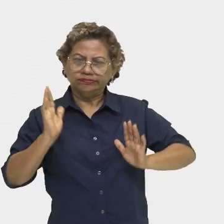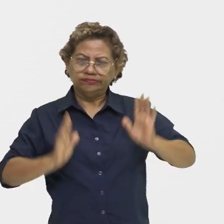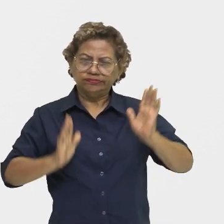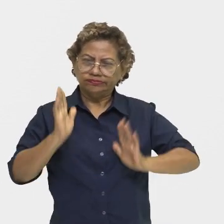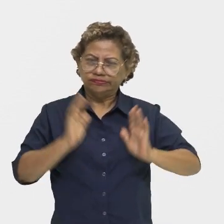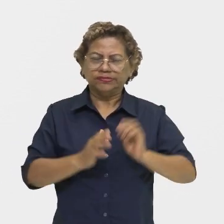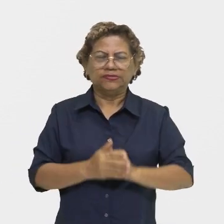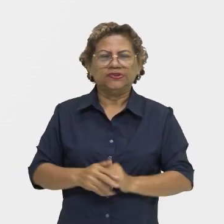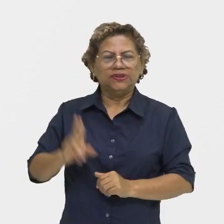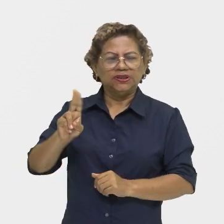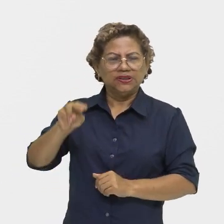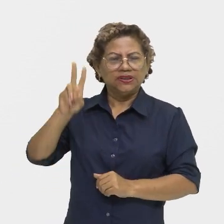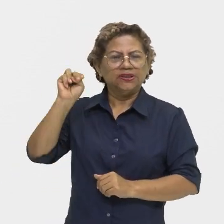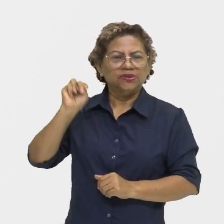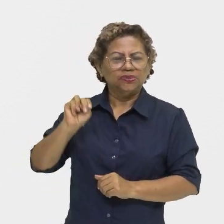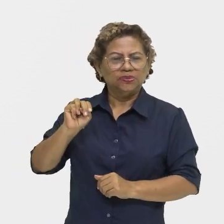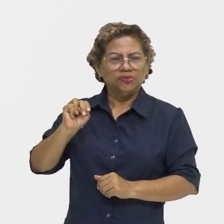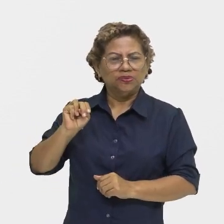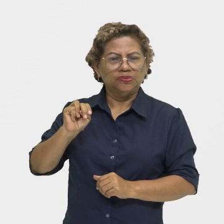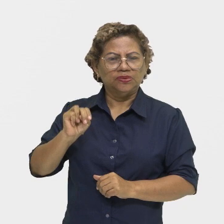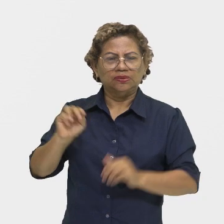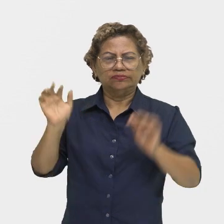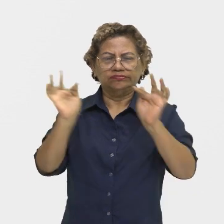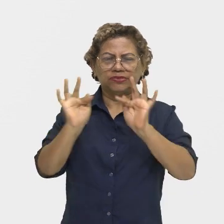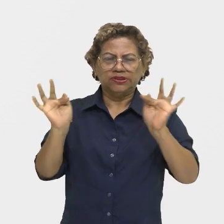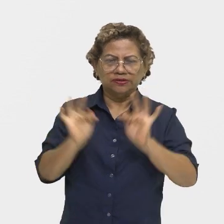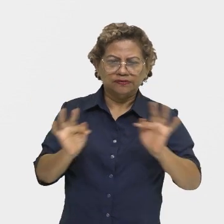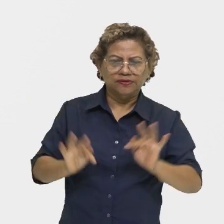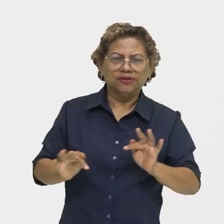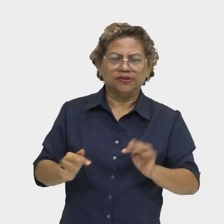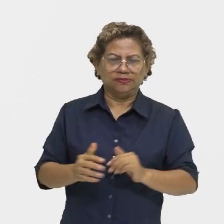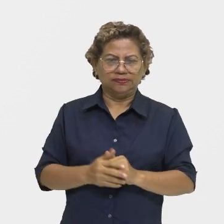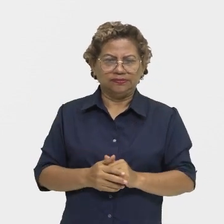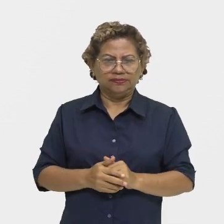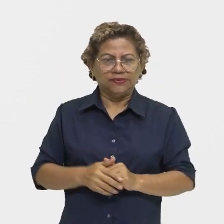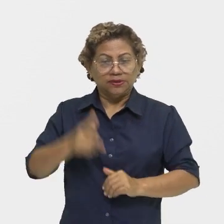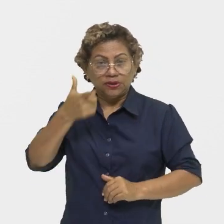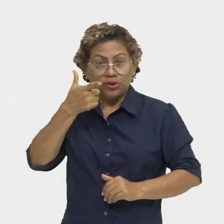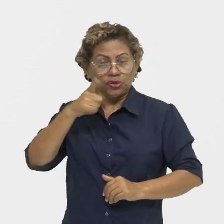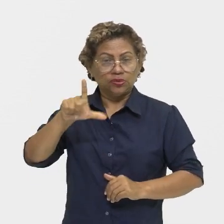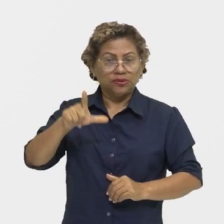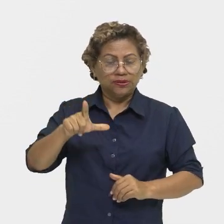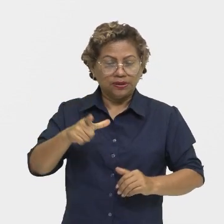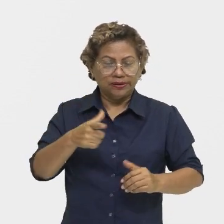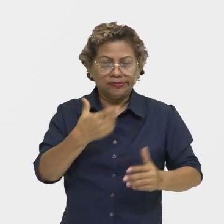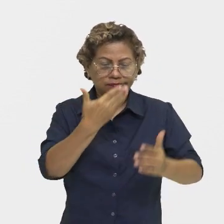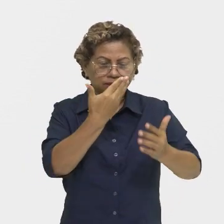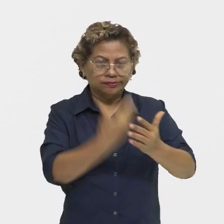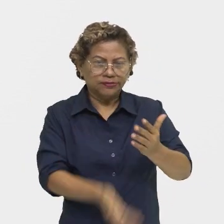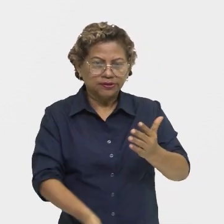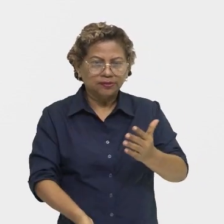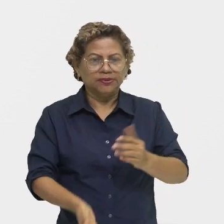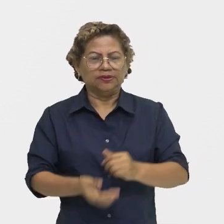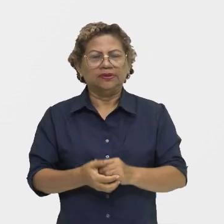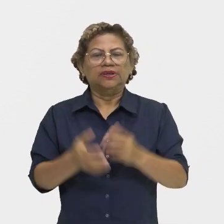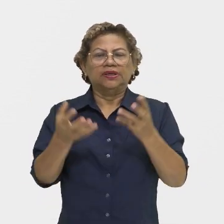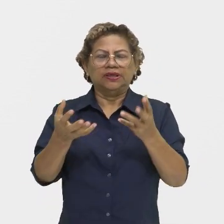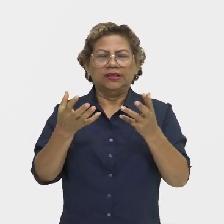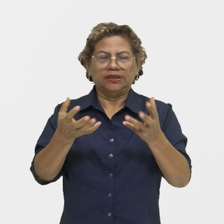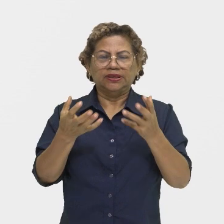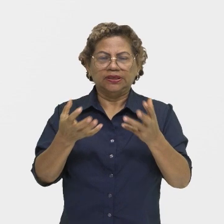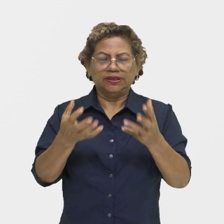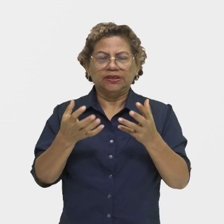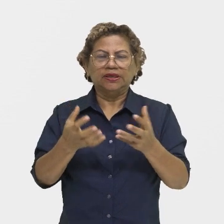nunca contentar-se de contente. É um cuidar que ganha em se perder. É querer estar preso